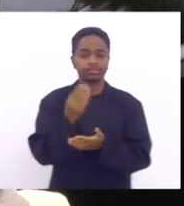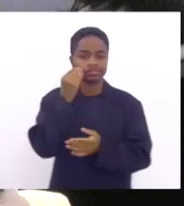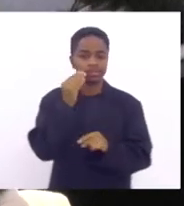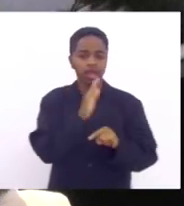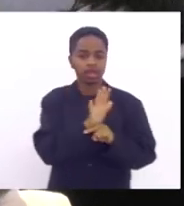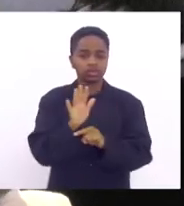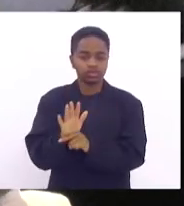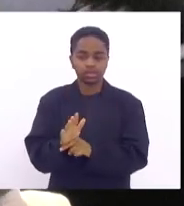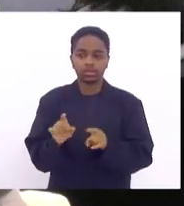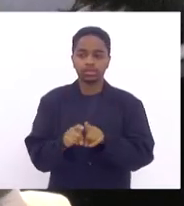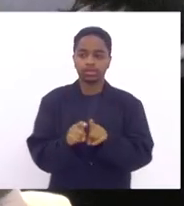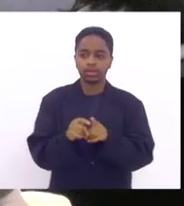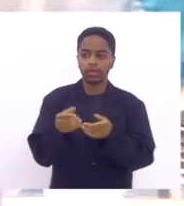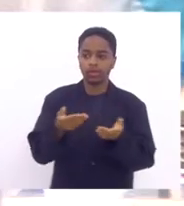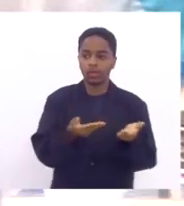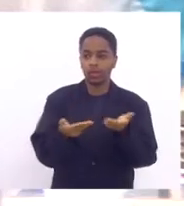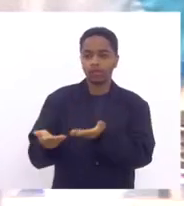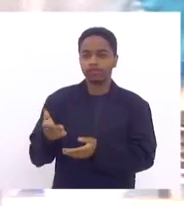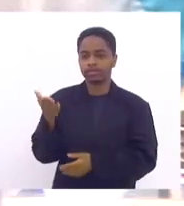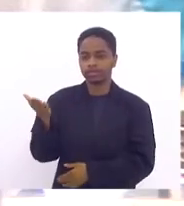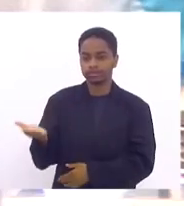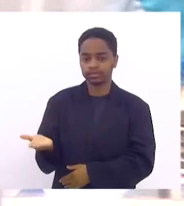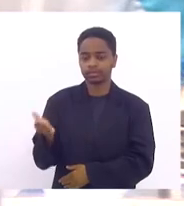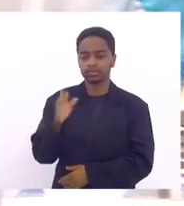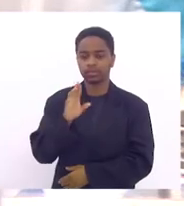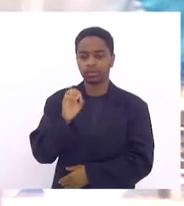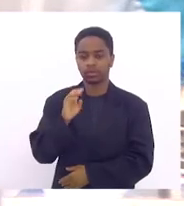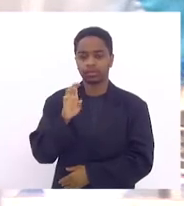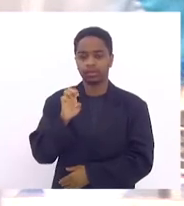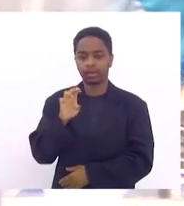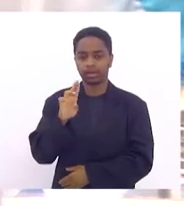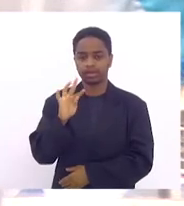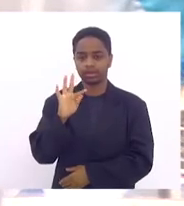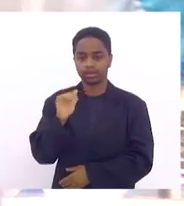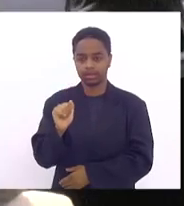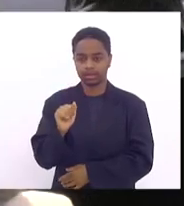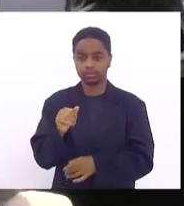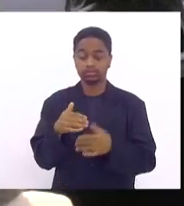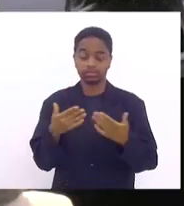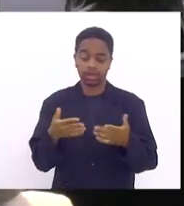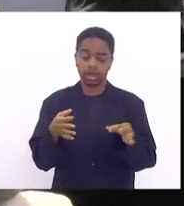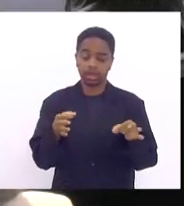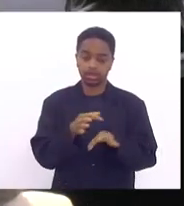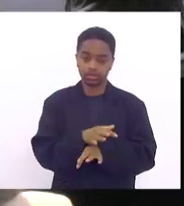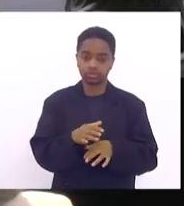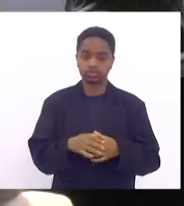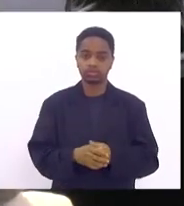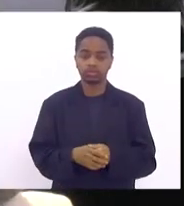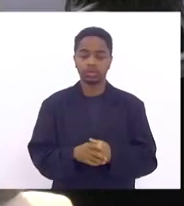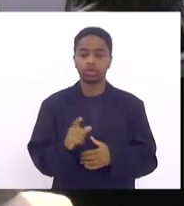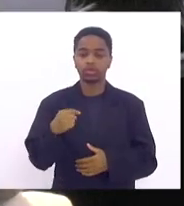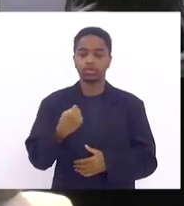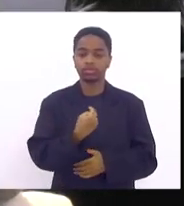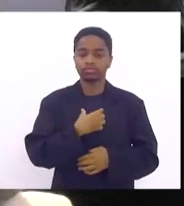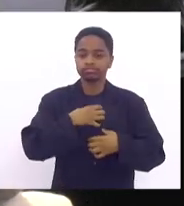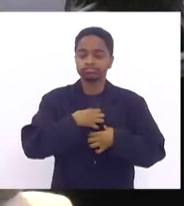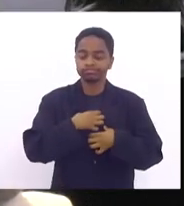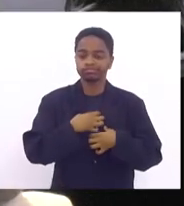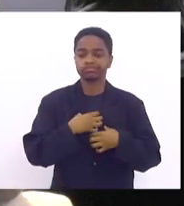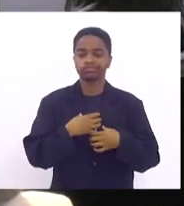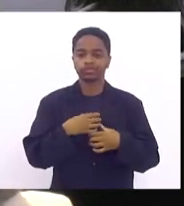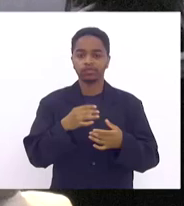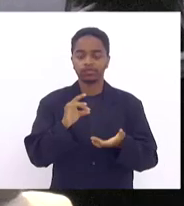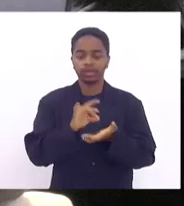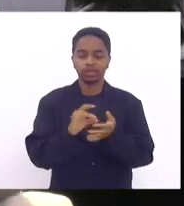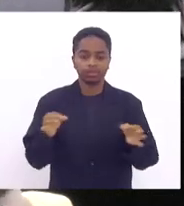pronto para fazer o convite a nossa nossa querida Roberta e e é isso aqui fica a nossa sensação de dever cumprido